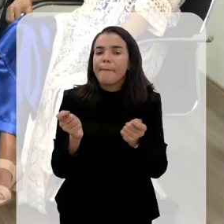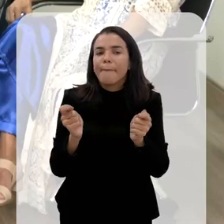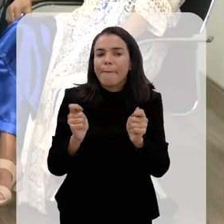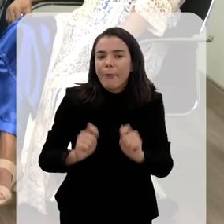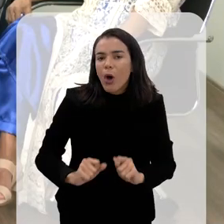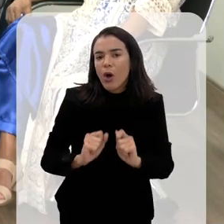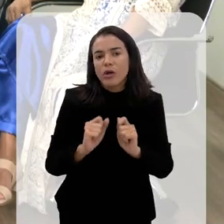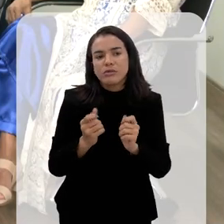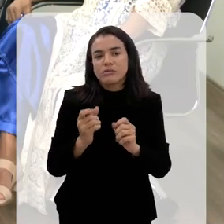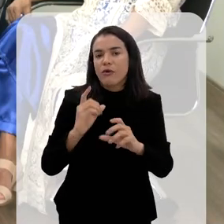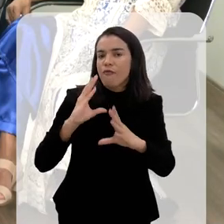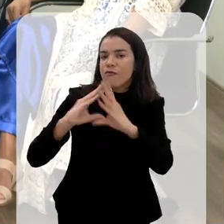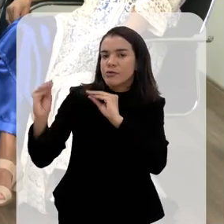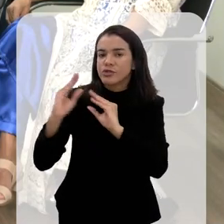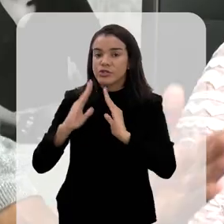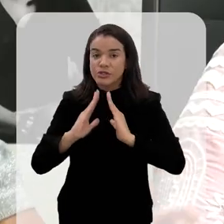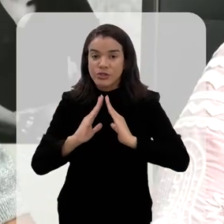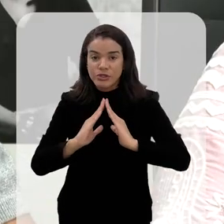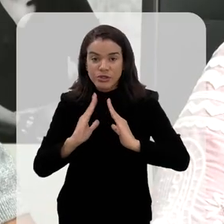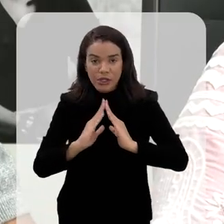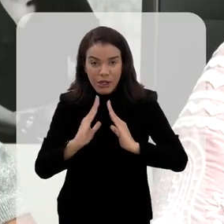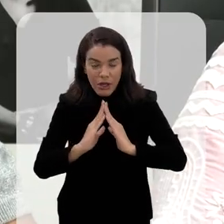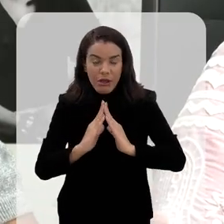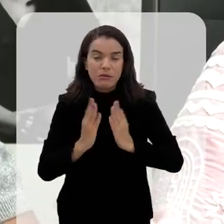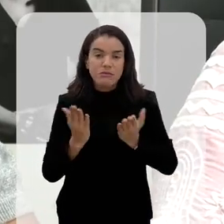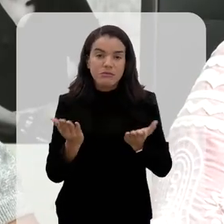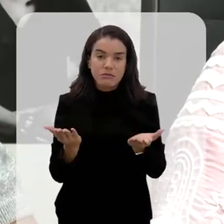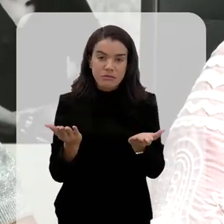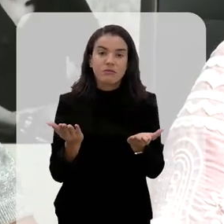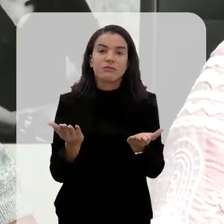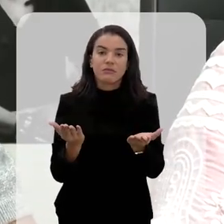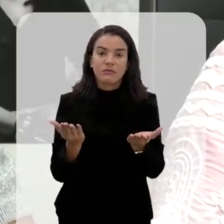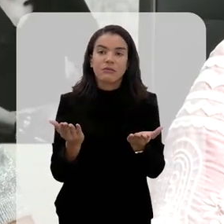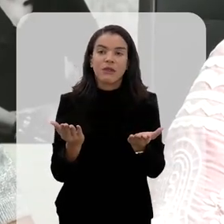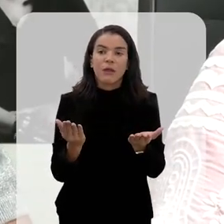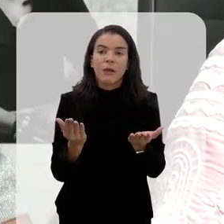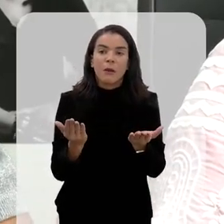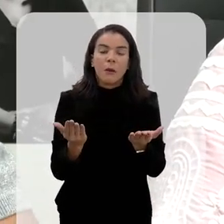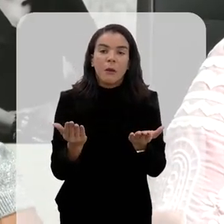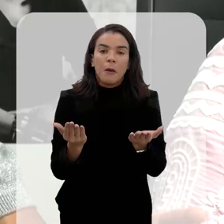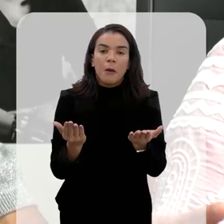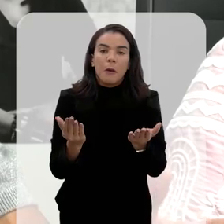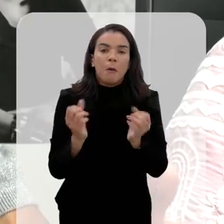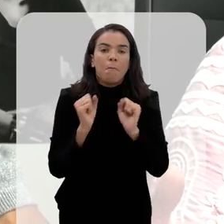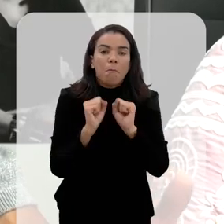ela pode sair daquela casa, ela pode